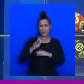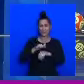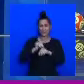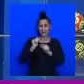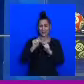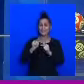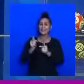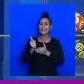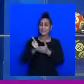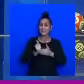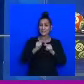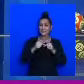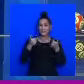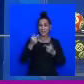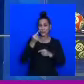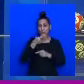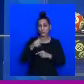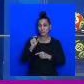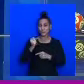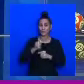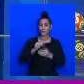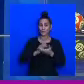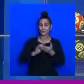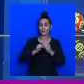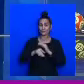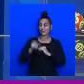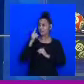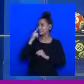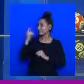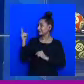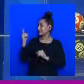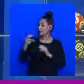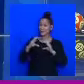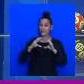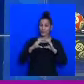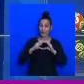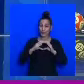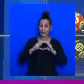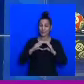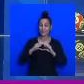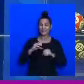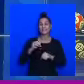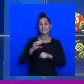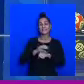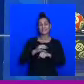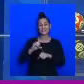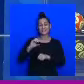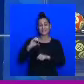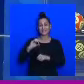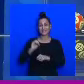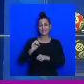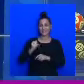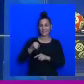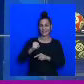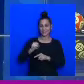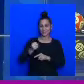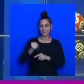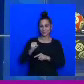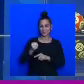Pode chamar que a sorte vem. O 15º e último número da Loto Fácil. Bola cinza, número 08.